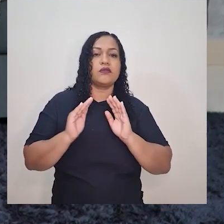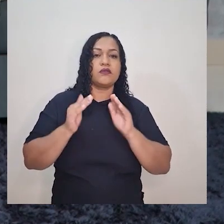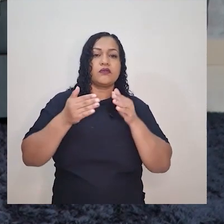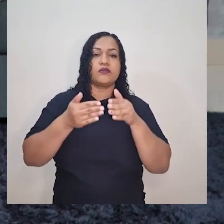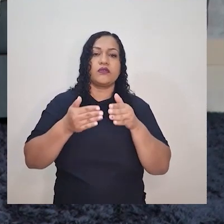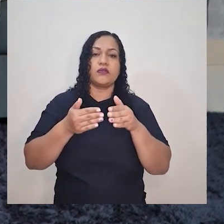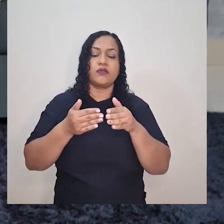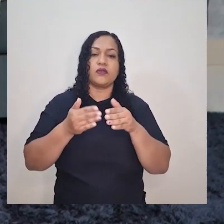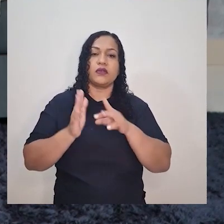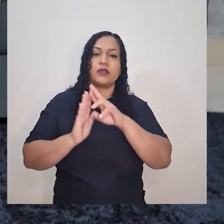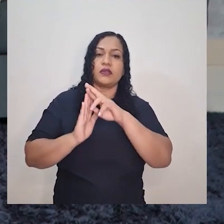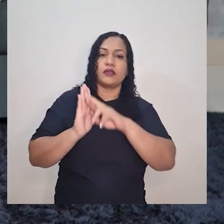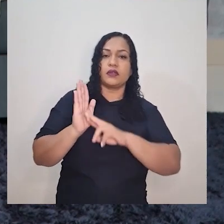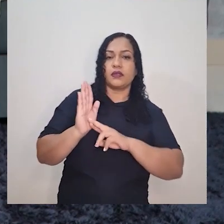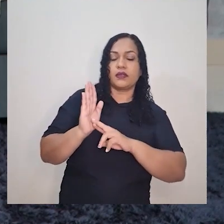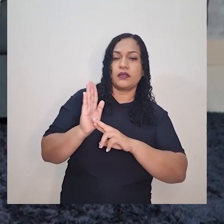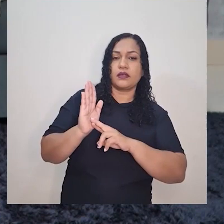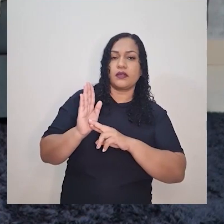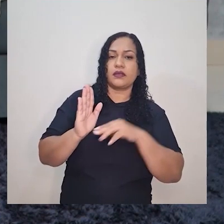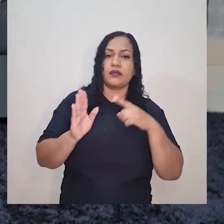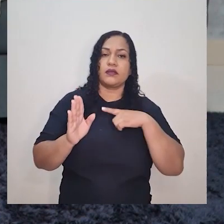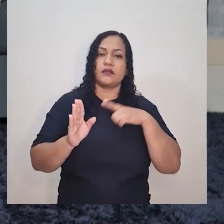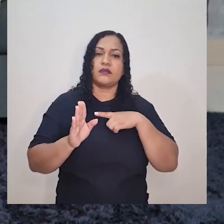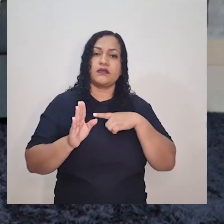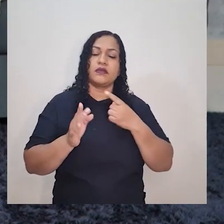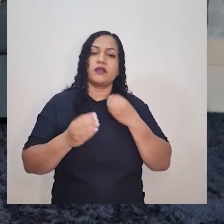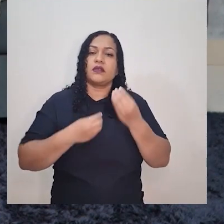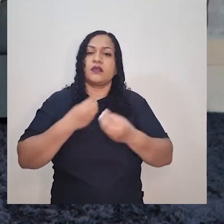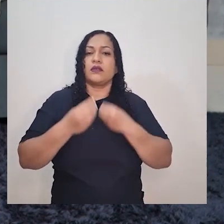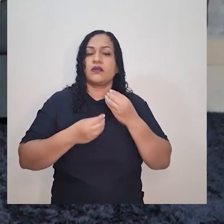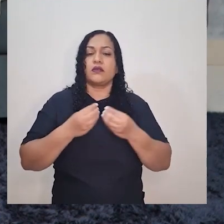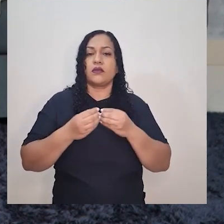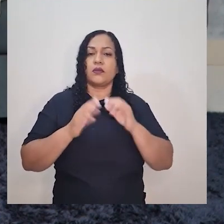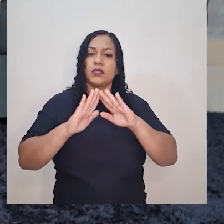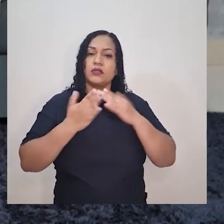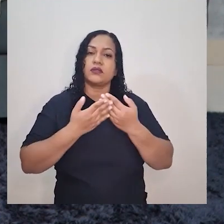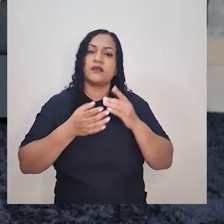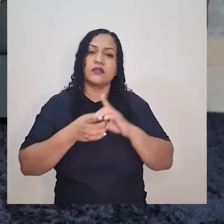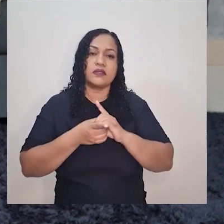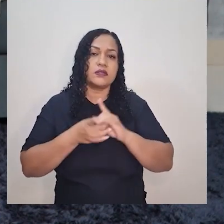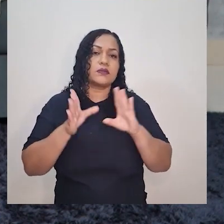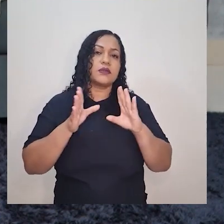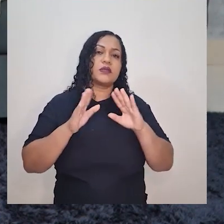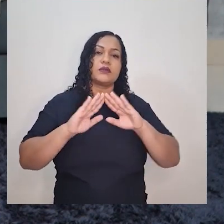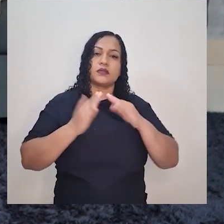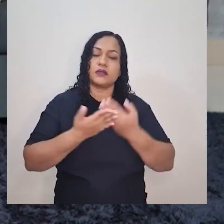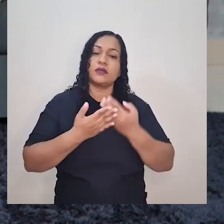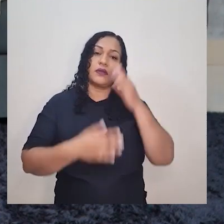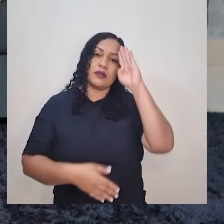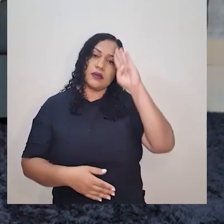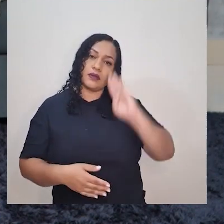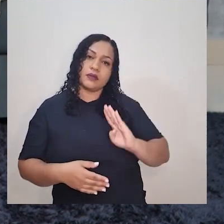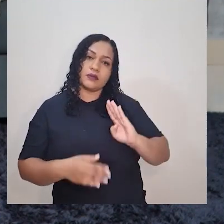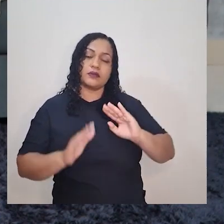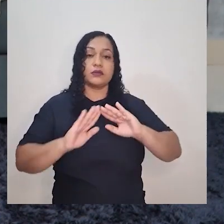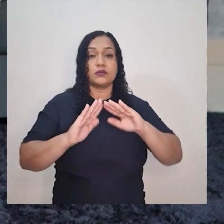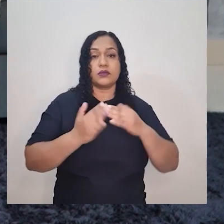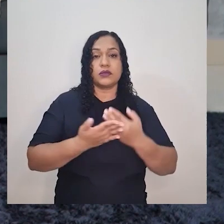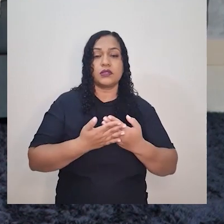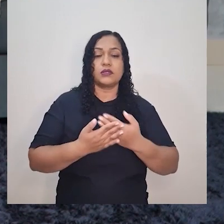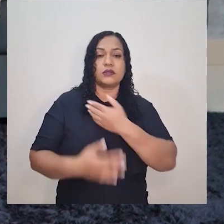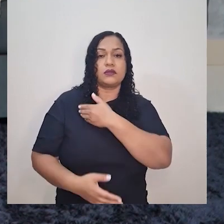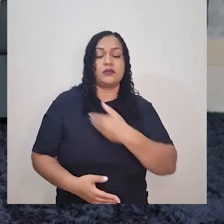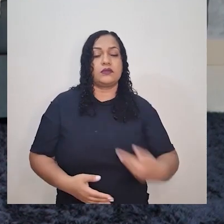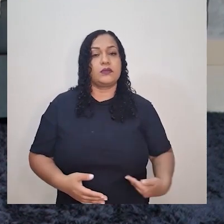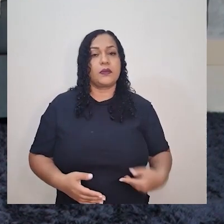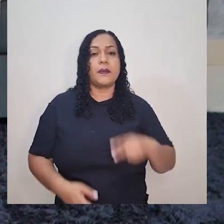princípios. Princípios que deverão nortear uma escola democrática, uma escola gratuita e uma escola pública. Professoras Maria